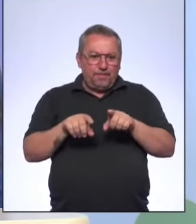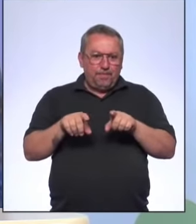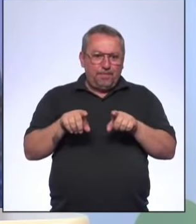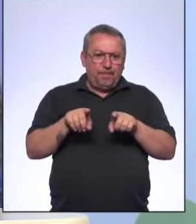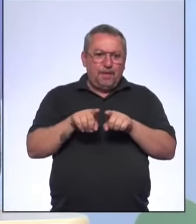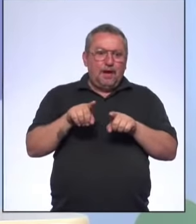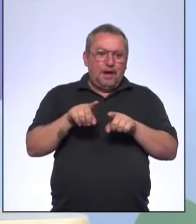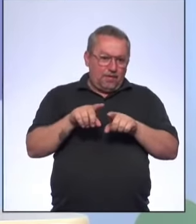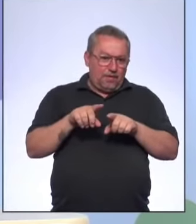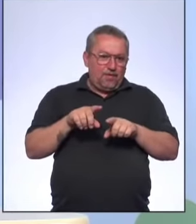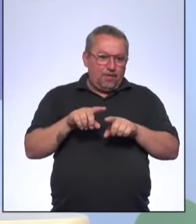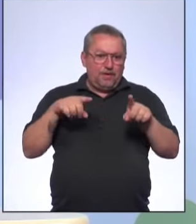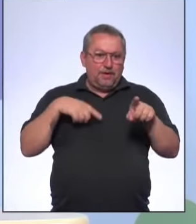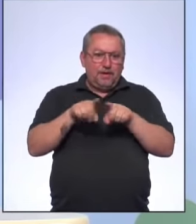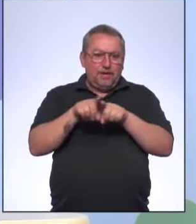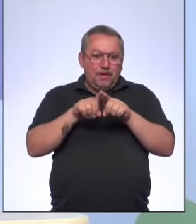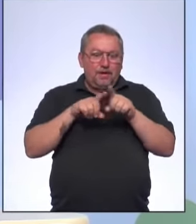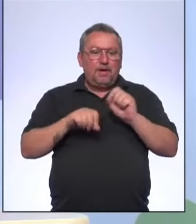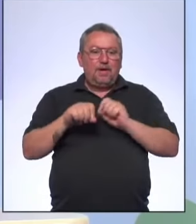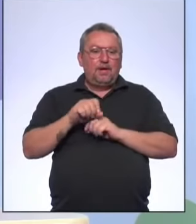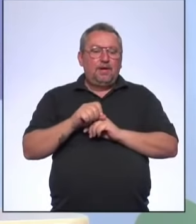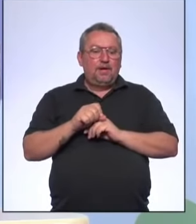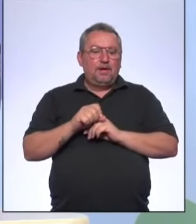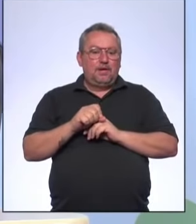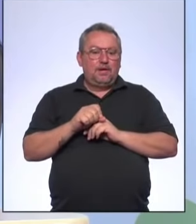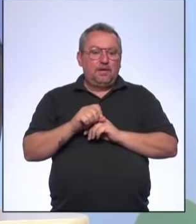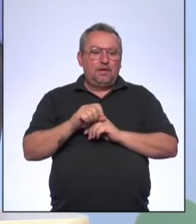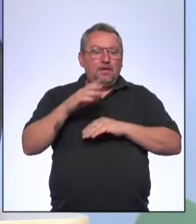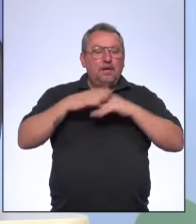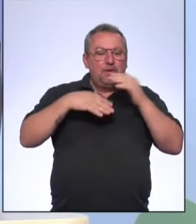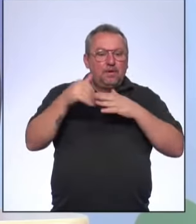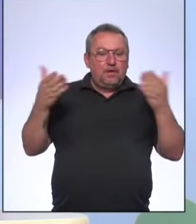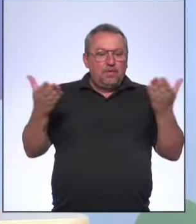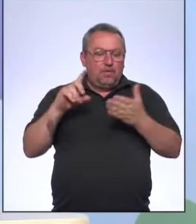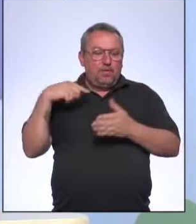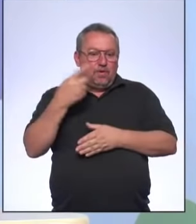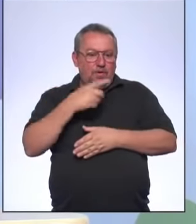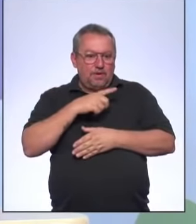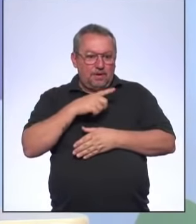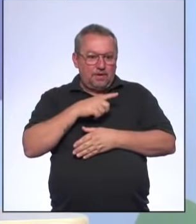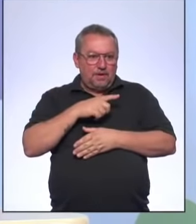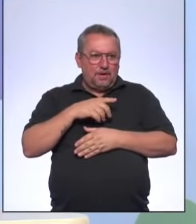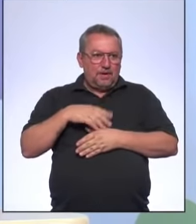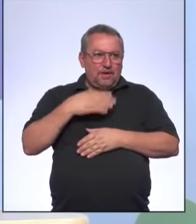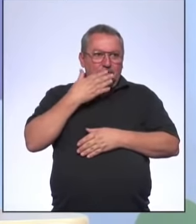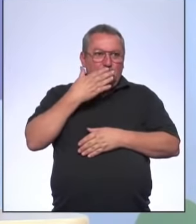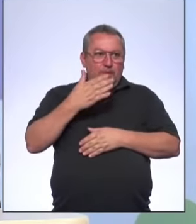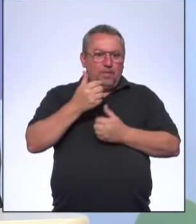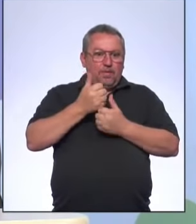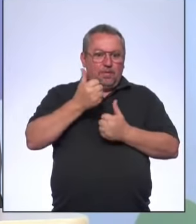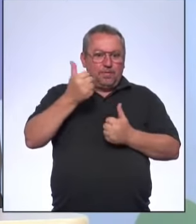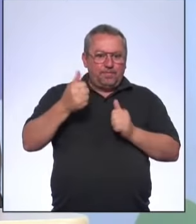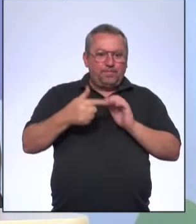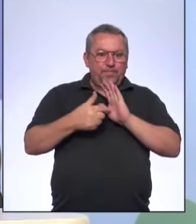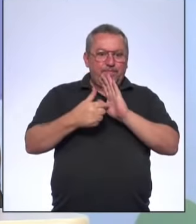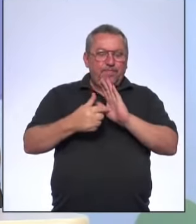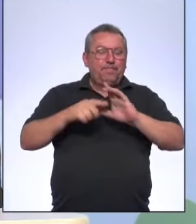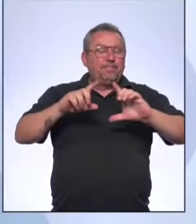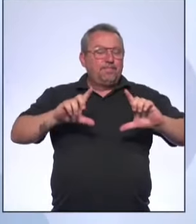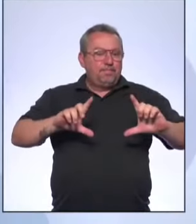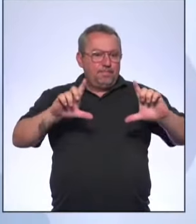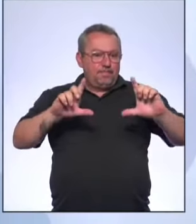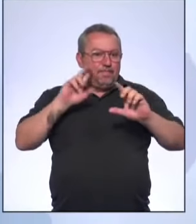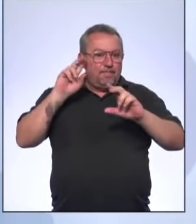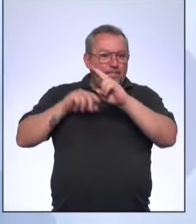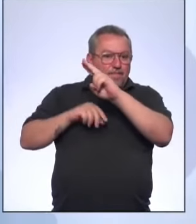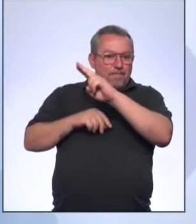esses ver a outra billy tudo errado tudo aí que habilidade nós temos hoje professora eu vou pedir para o diretor colocar na tela e você